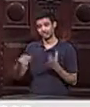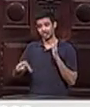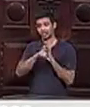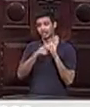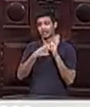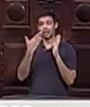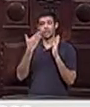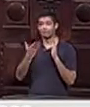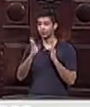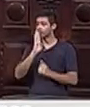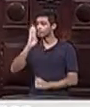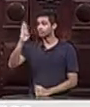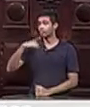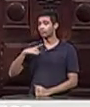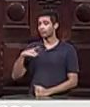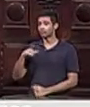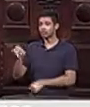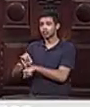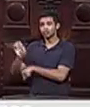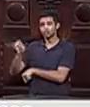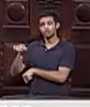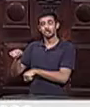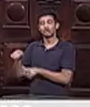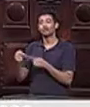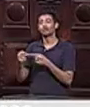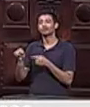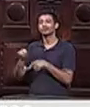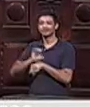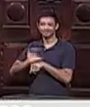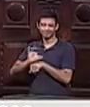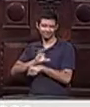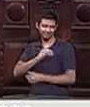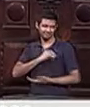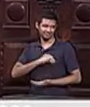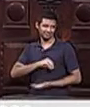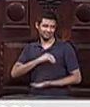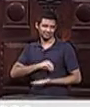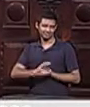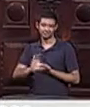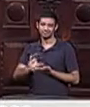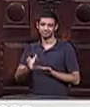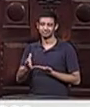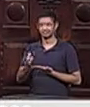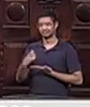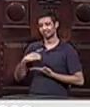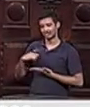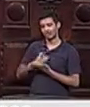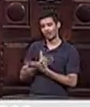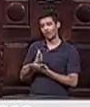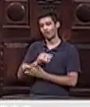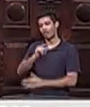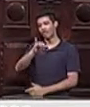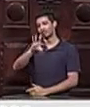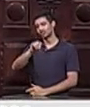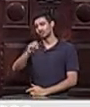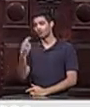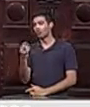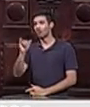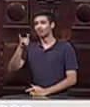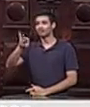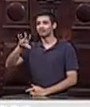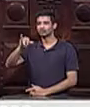do Estado nos seus pagamentos é com o salário dos servidores da ativa e dos servidores